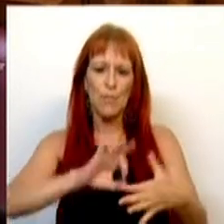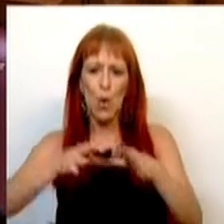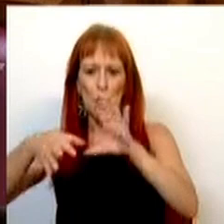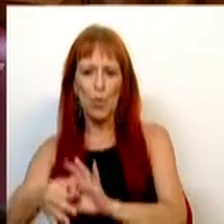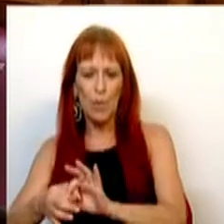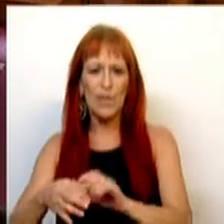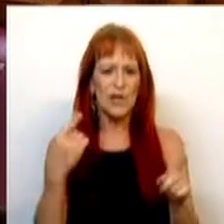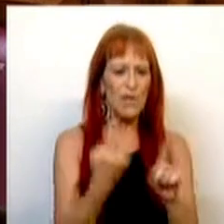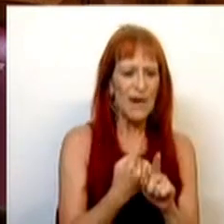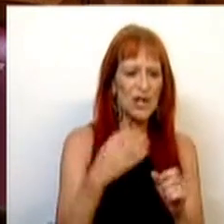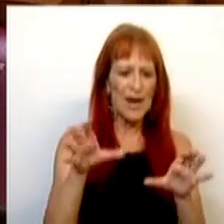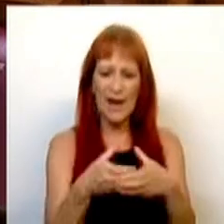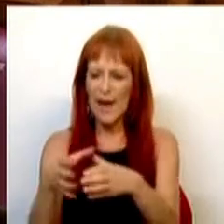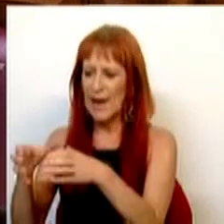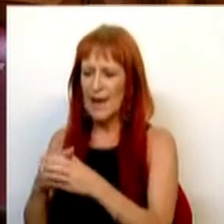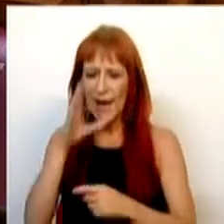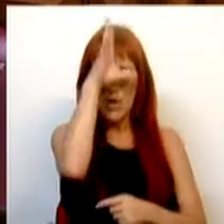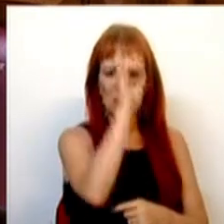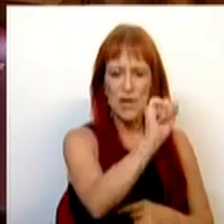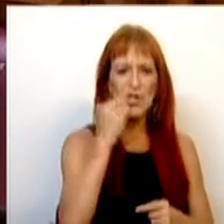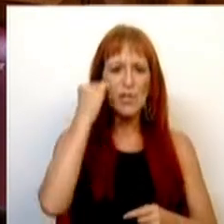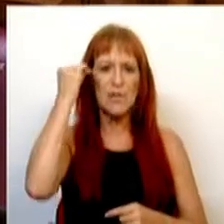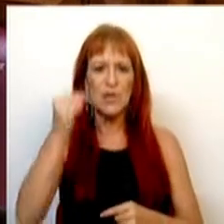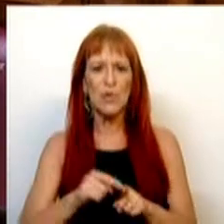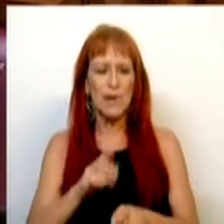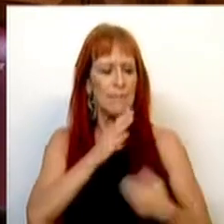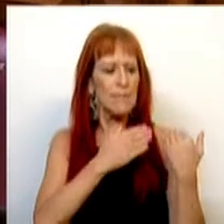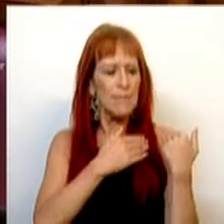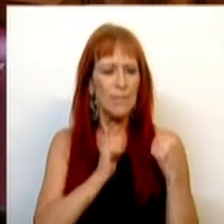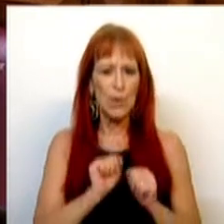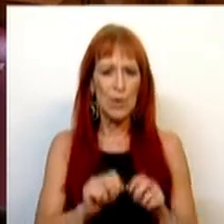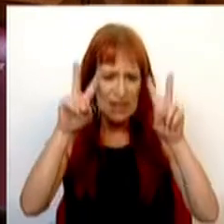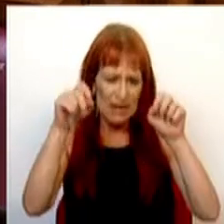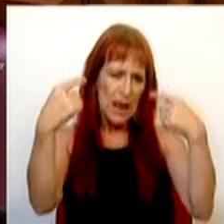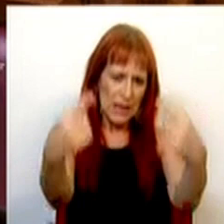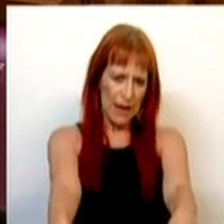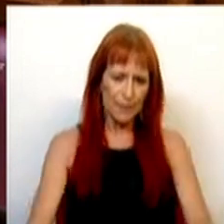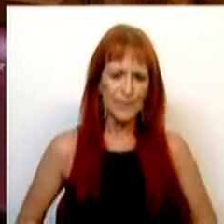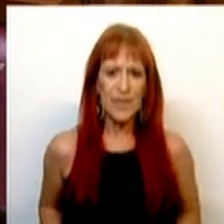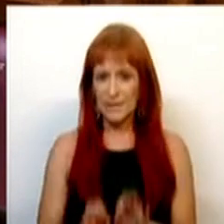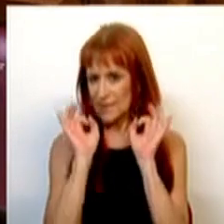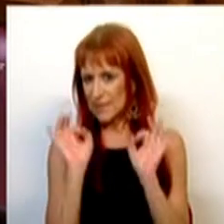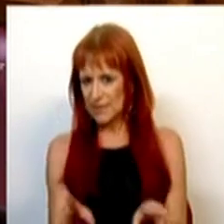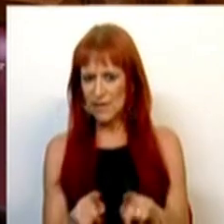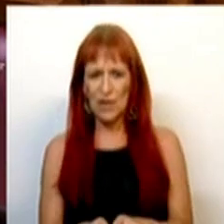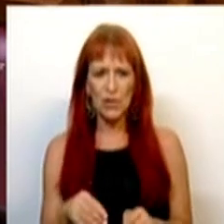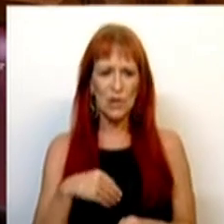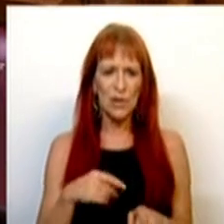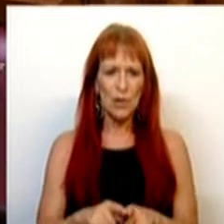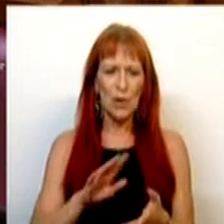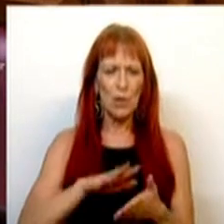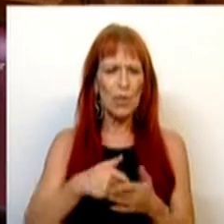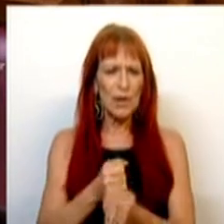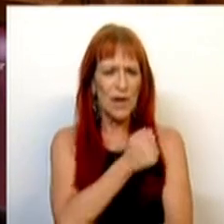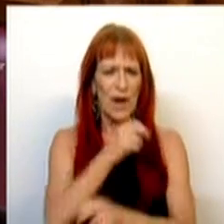articulada entre as várias entidades públicas com especiais responsabilidades nesta matéria, bem como realçar o Plano